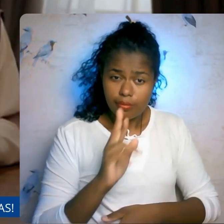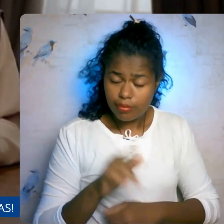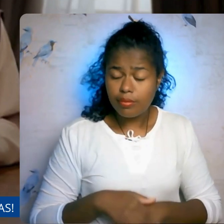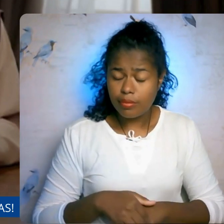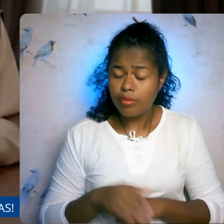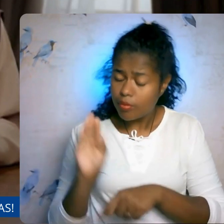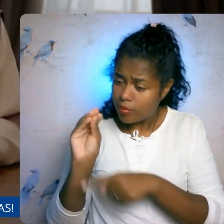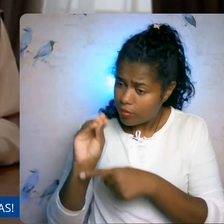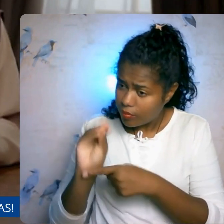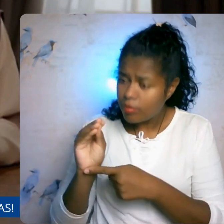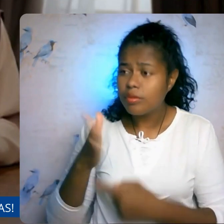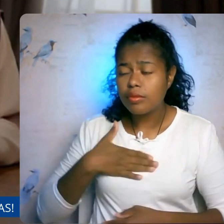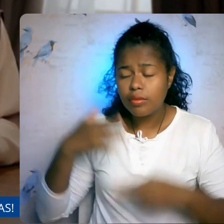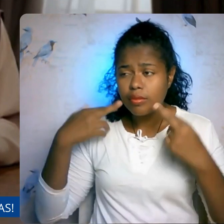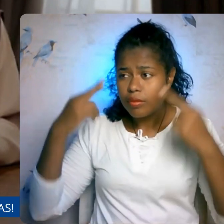os meus cordeiros.